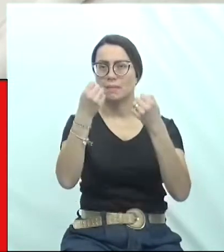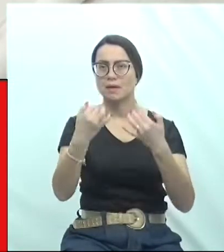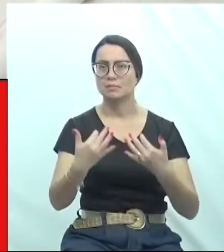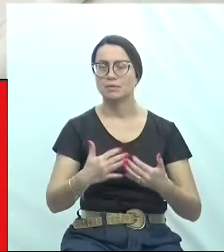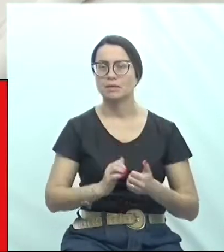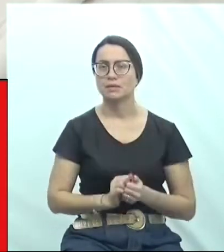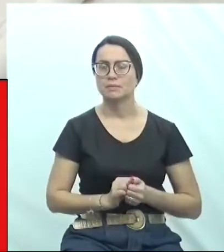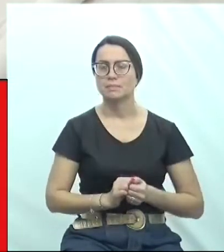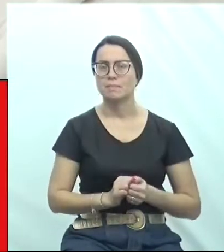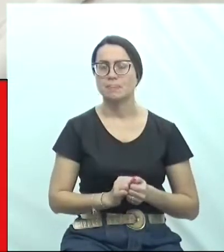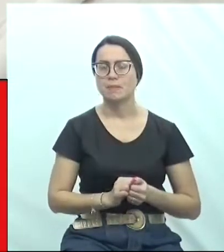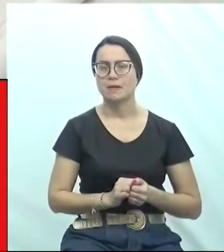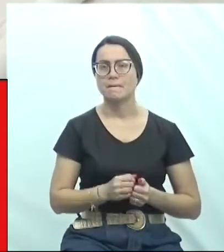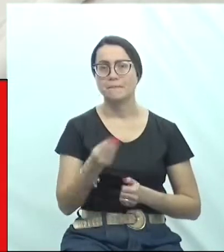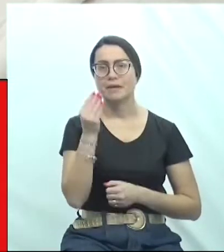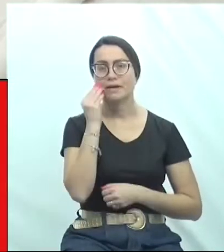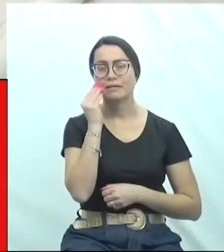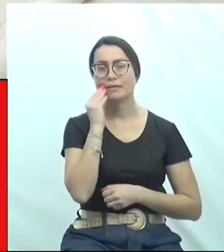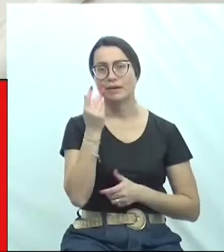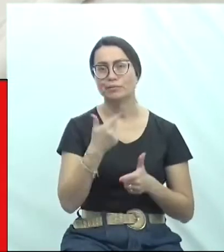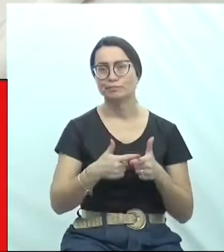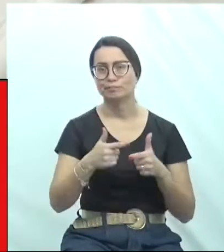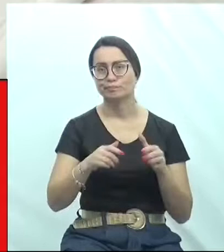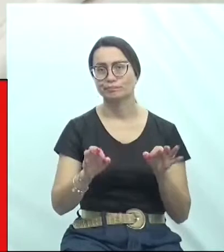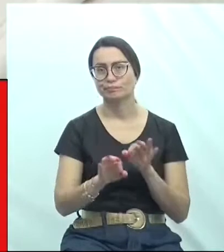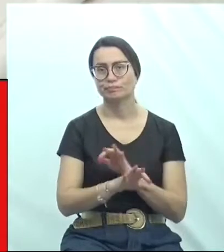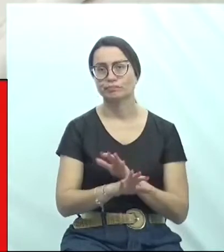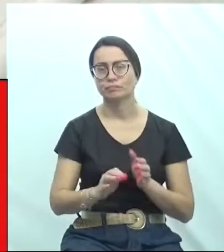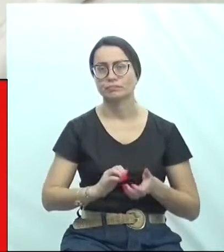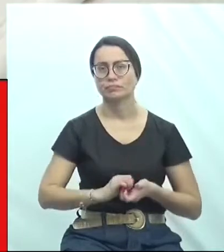presidente, esse assunto tão polêmico. Então, por isso eu trouxe aqui